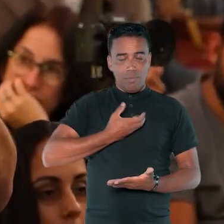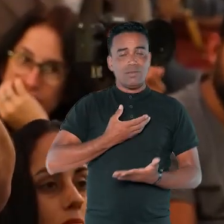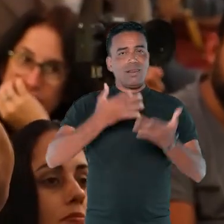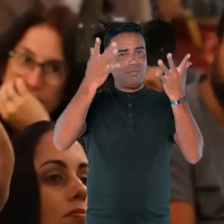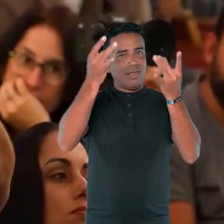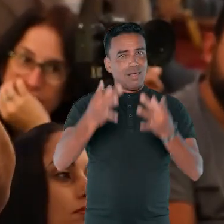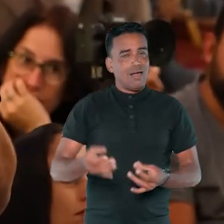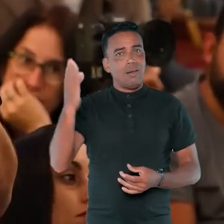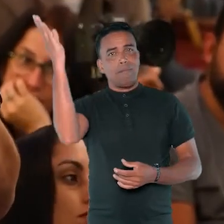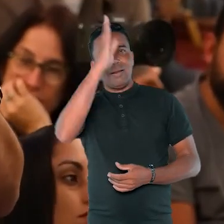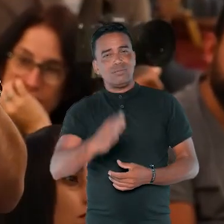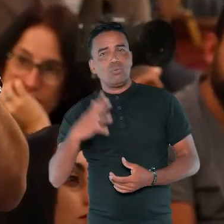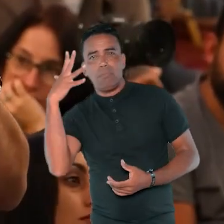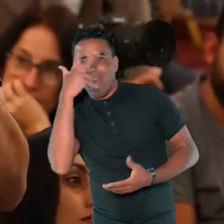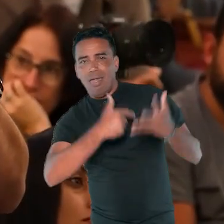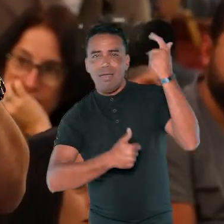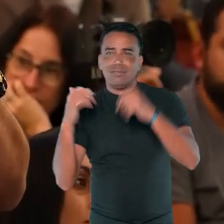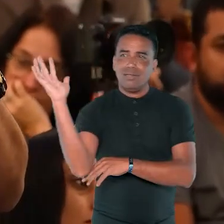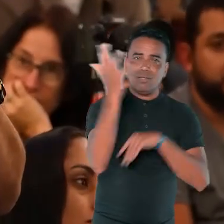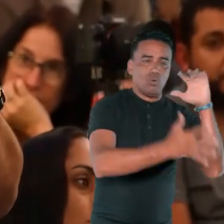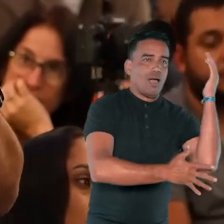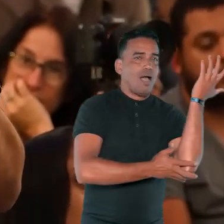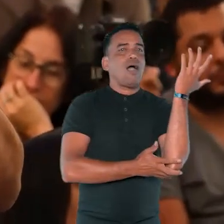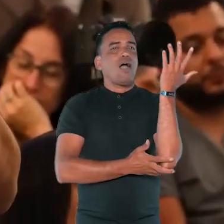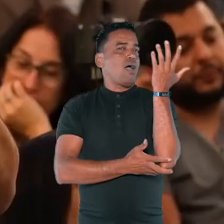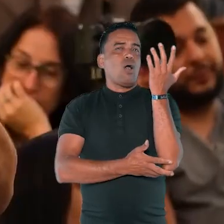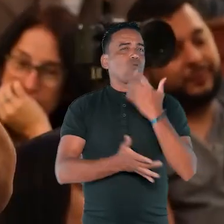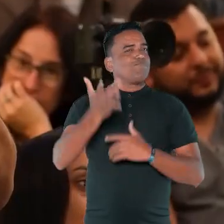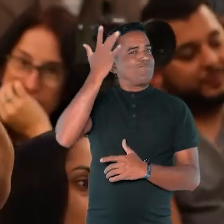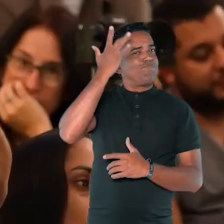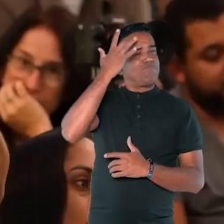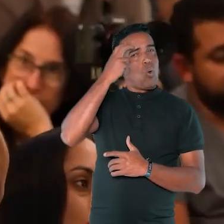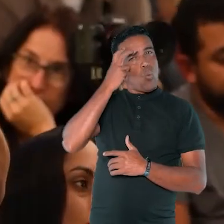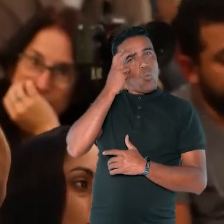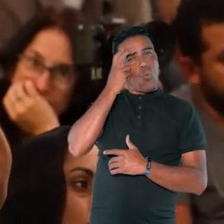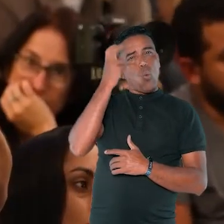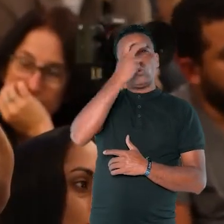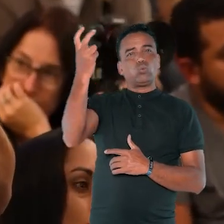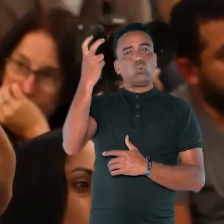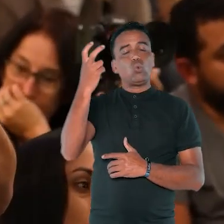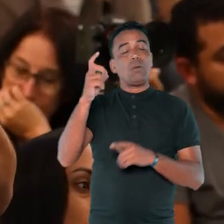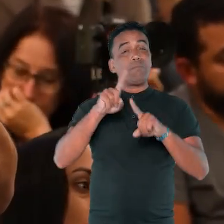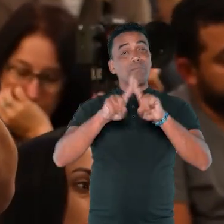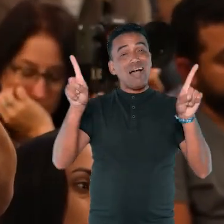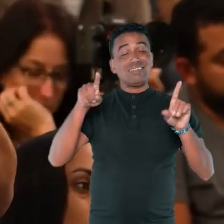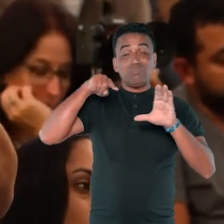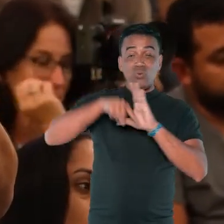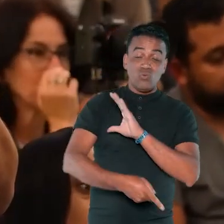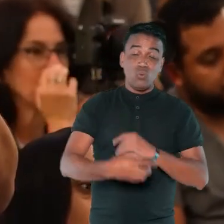de belezas naturais, riqueza cultural, mas também ele traz aquela profunda angústia